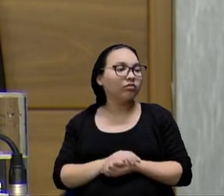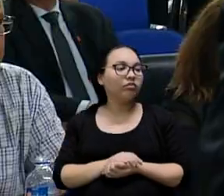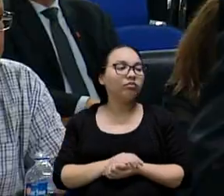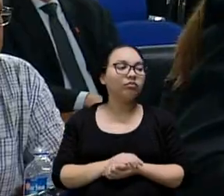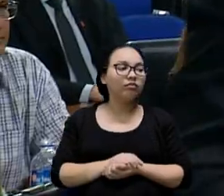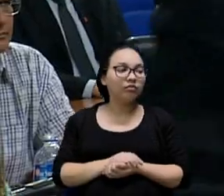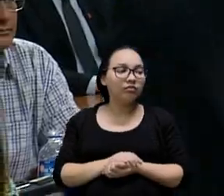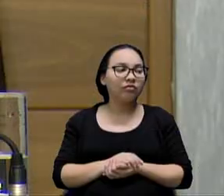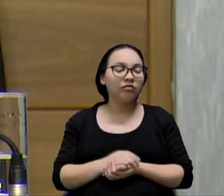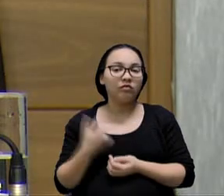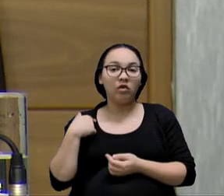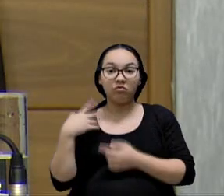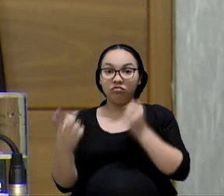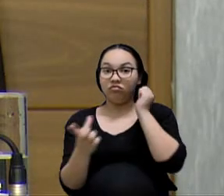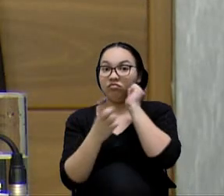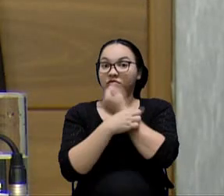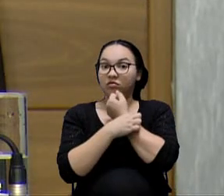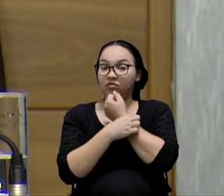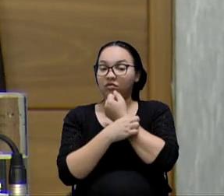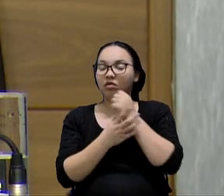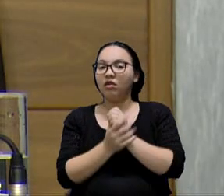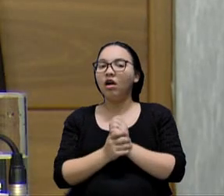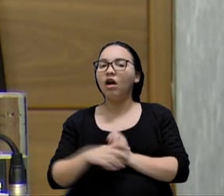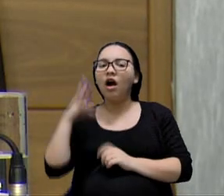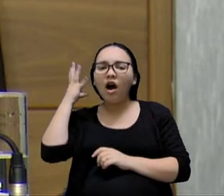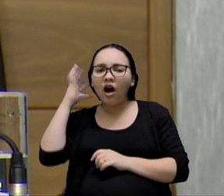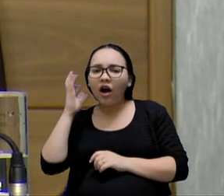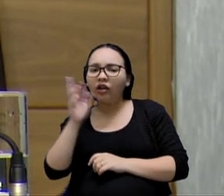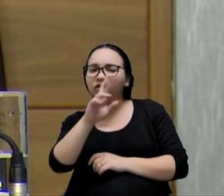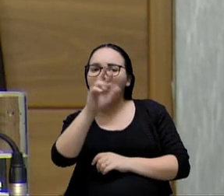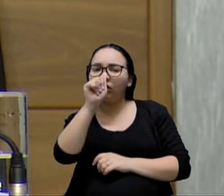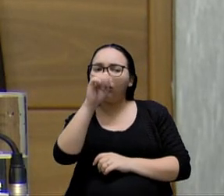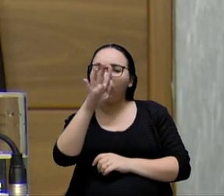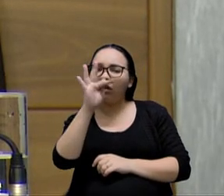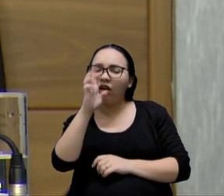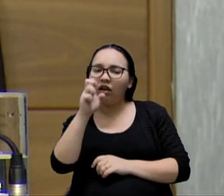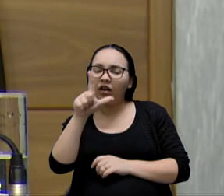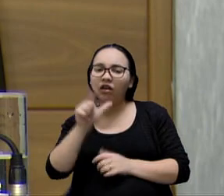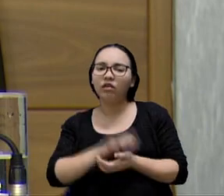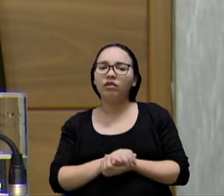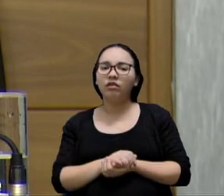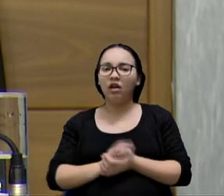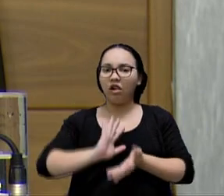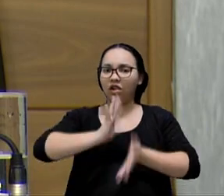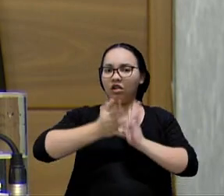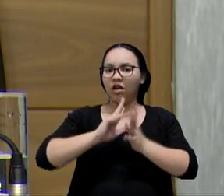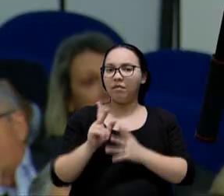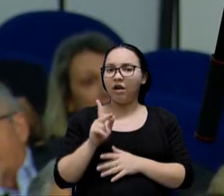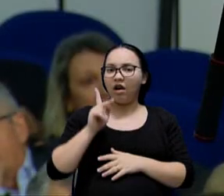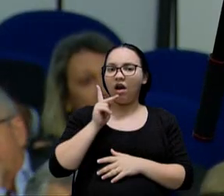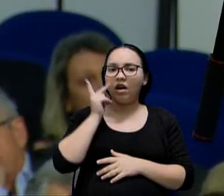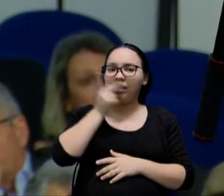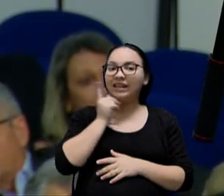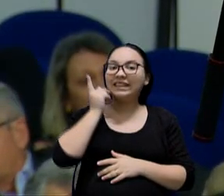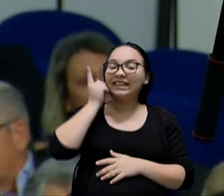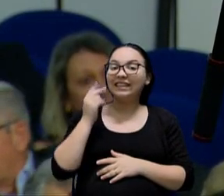Marquês, nossa segurança, Valdir e Almir, nossa rádio Rafael, nossas Libras, Kátia e Ana,